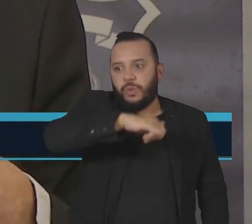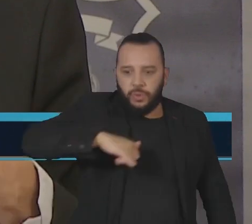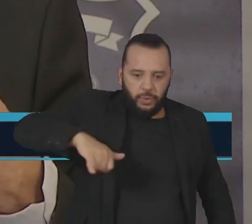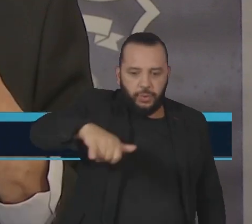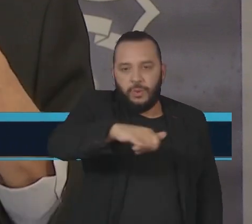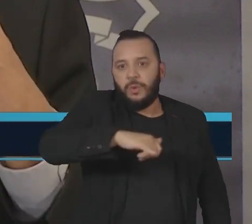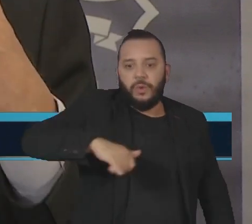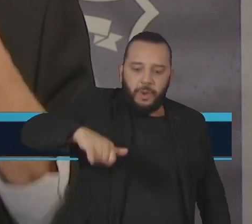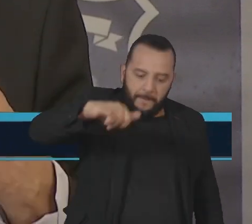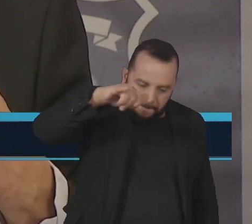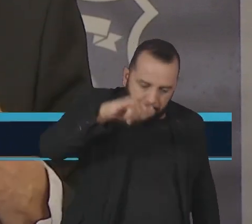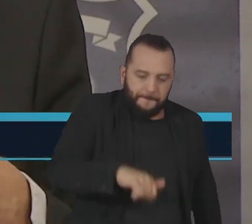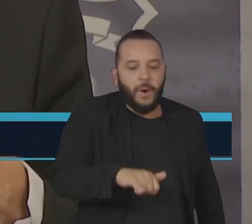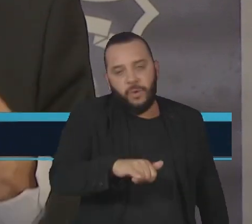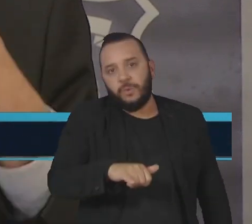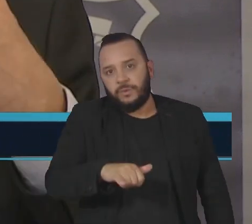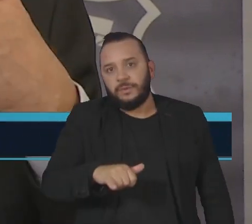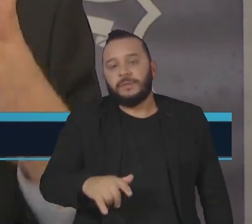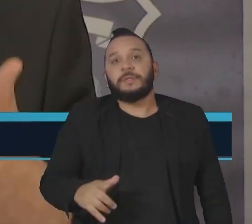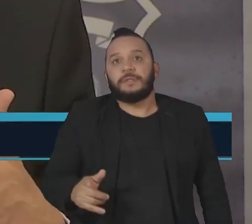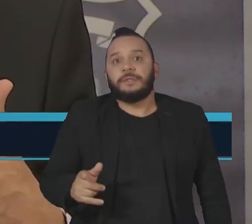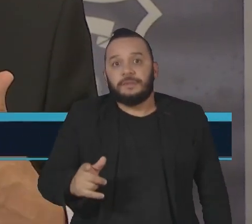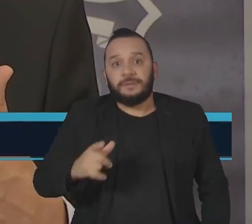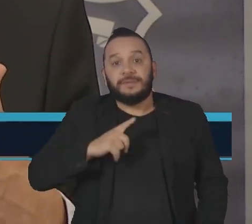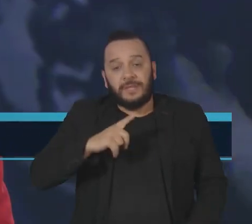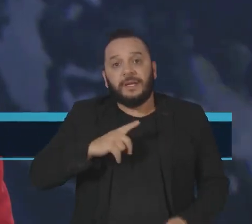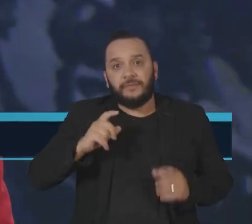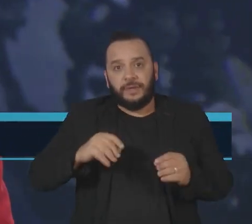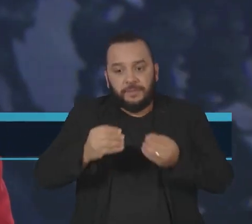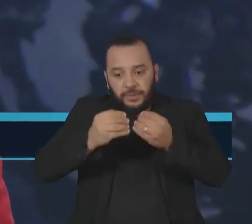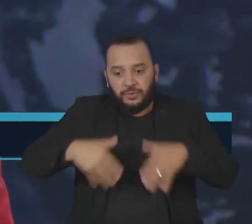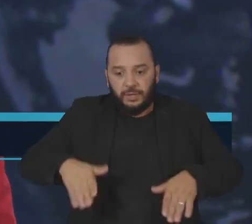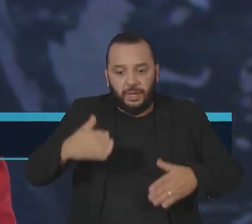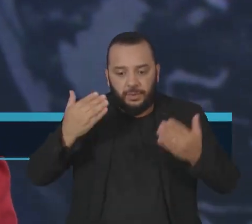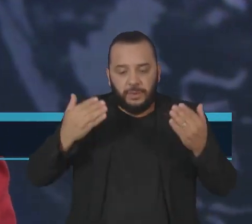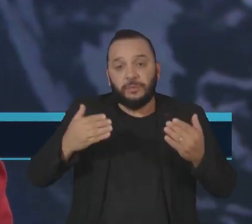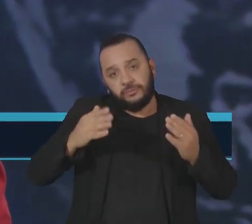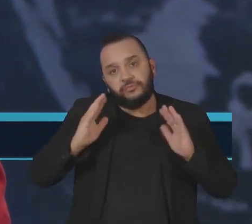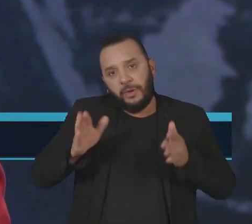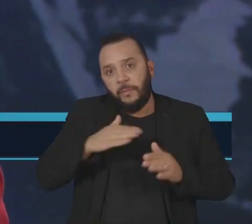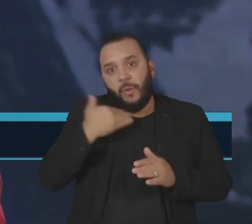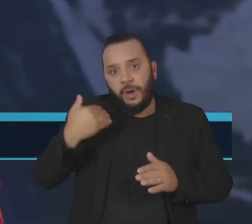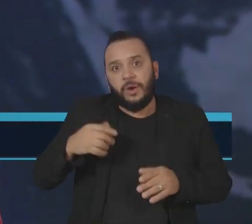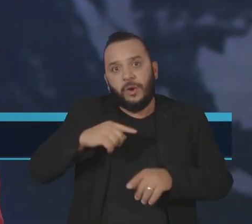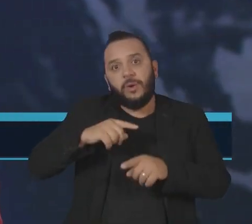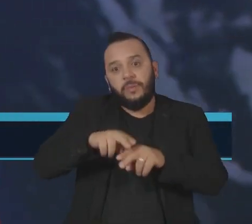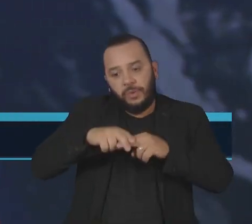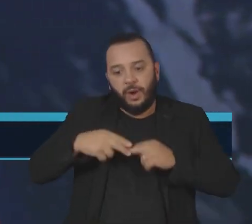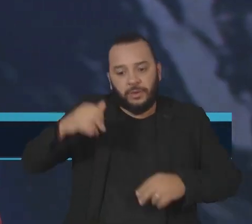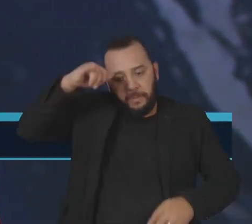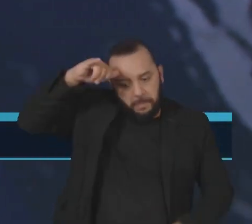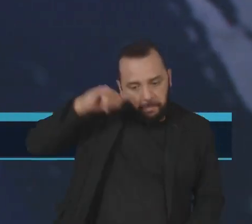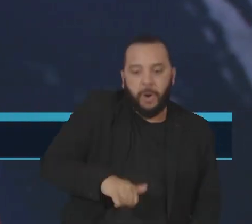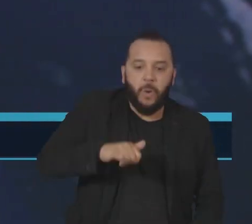vítimas sofreram danos decorrentes do impacto. E morreu nesta segunda-feira em